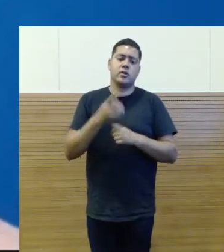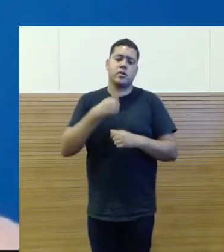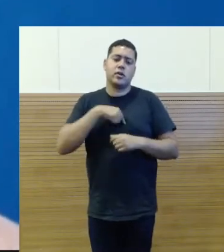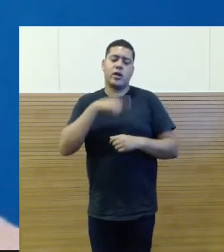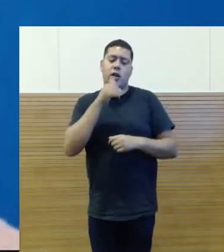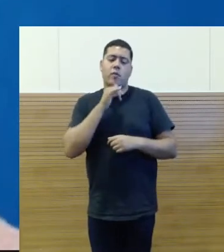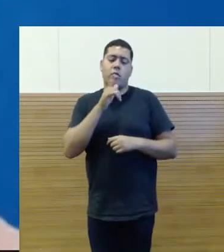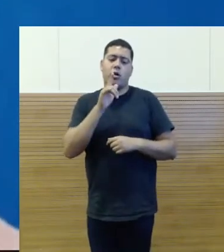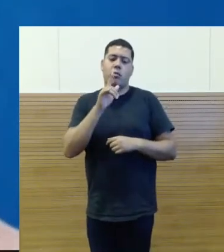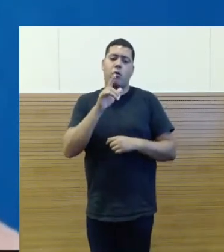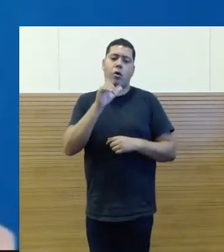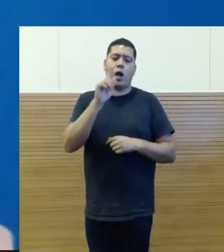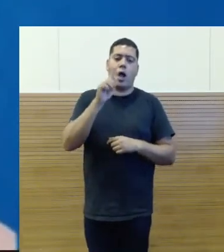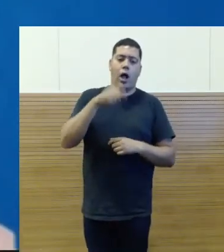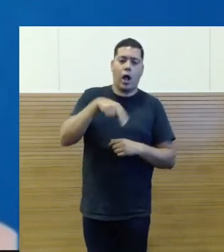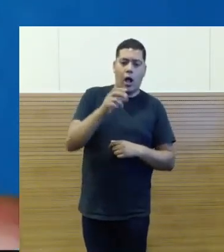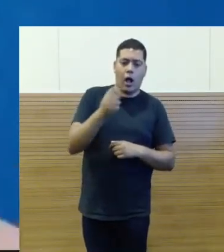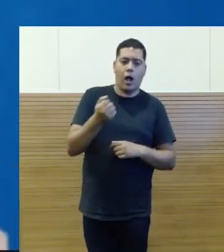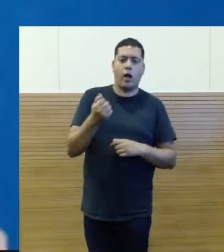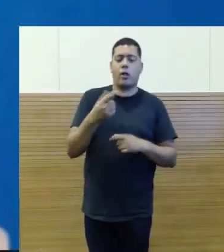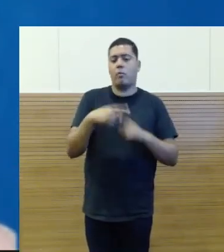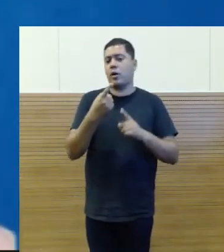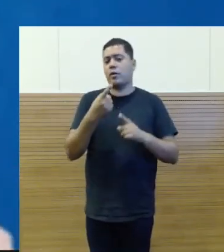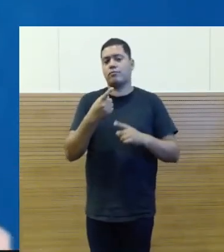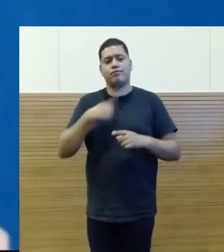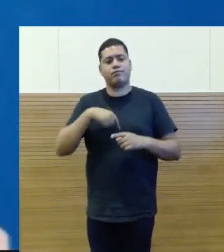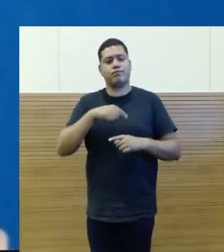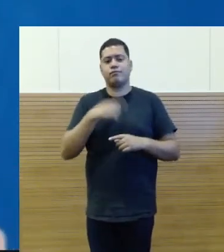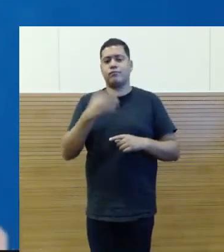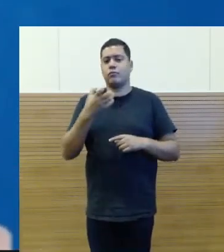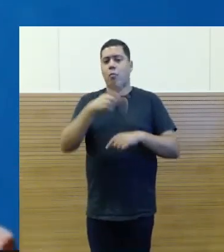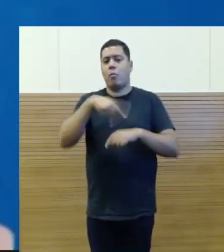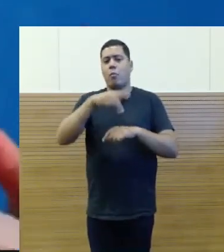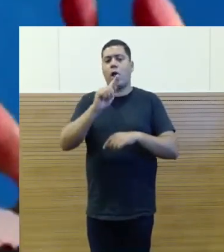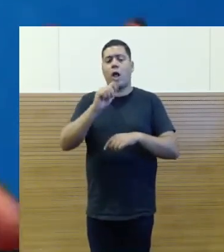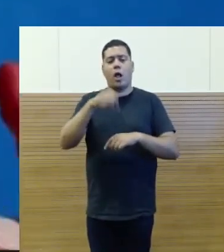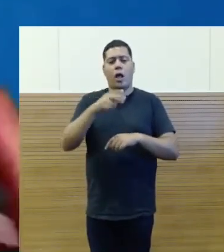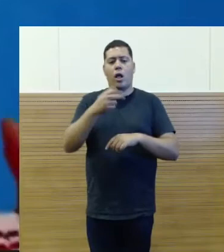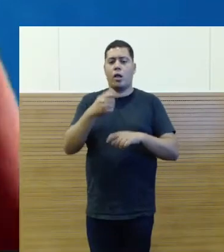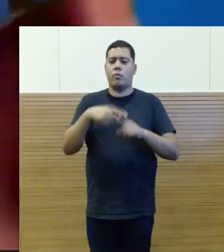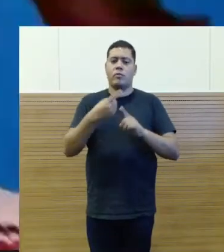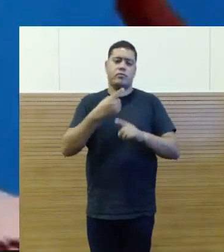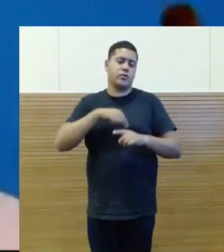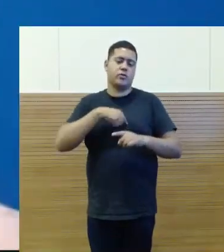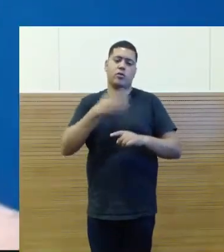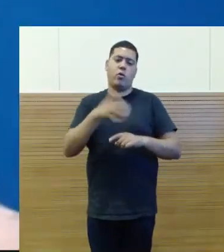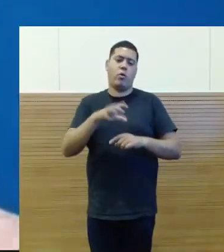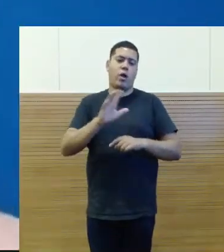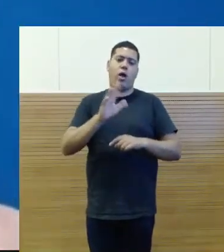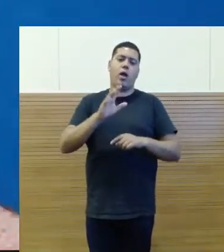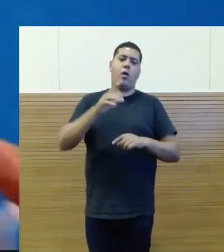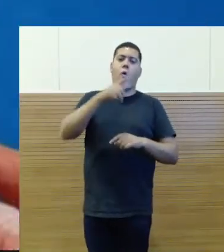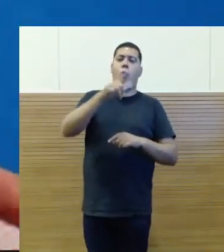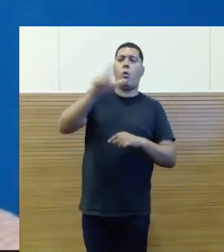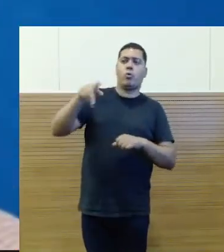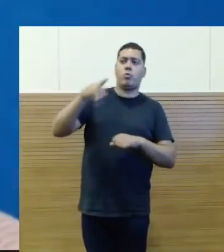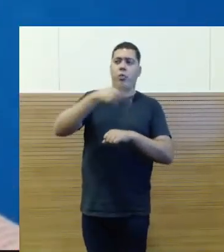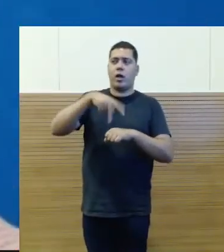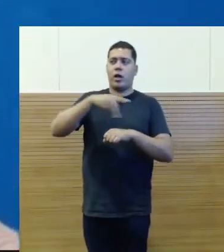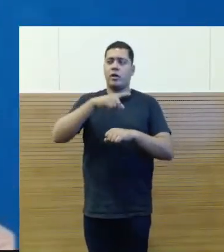Gana, mas nós não queremos alguns Estados-membros mais poderosos,